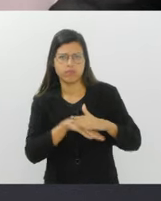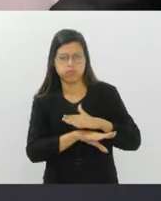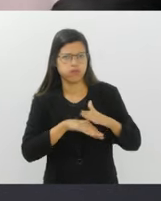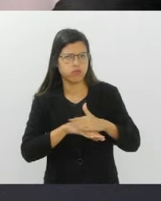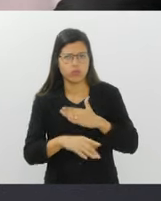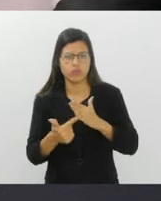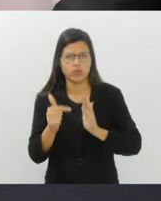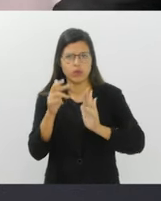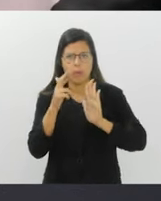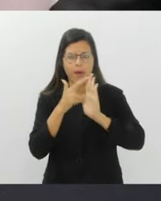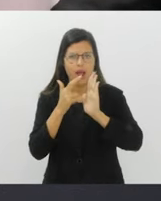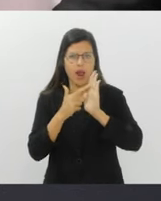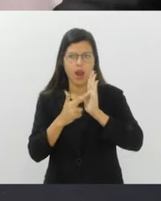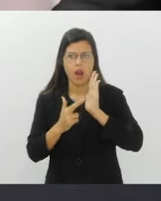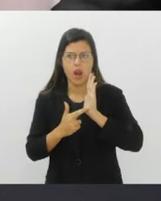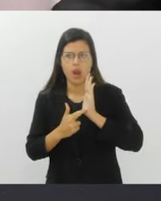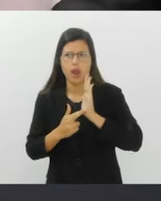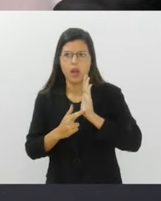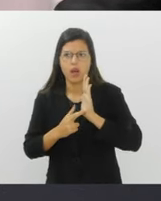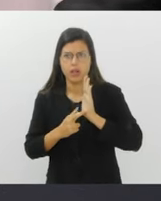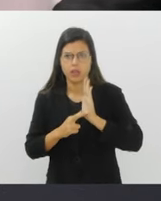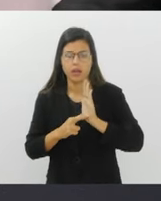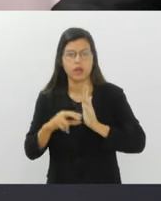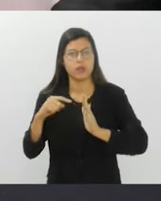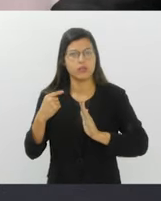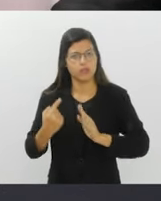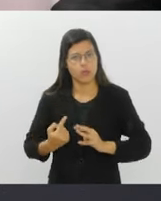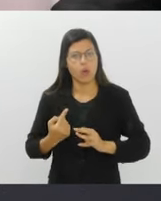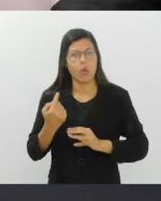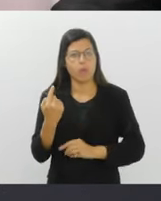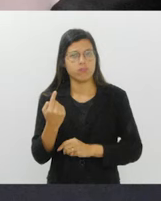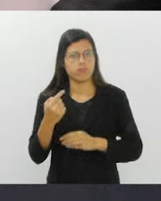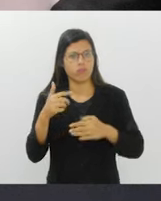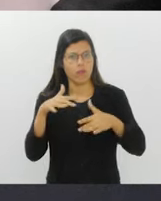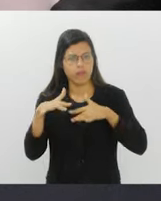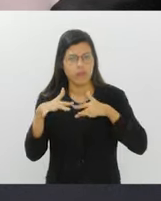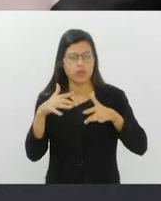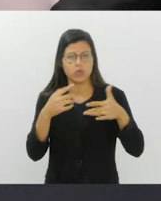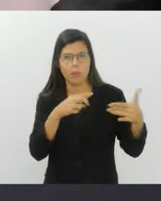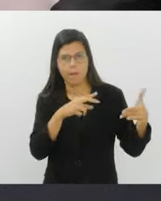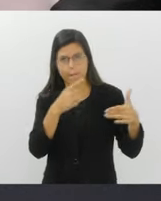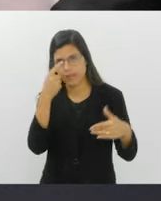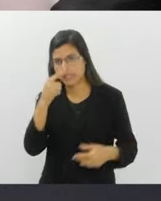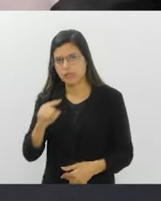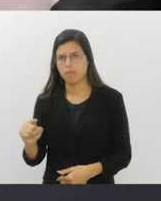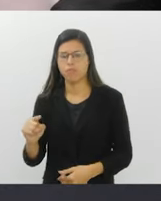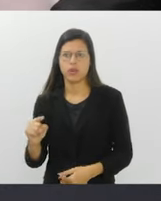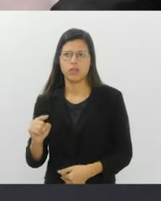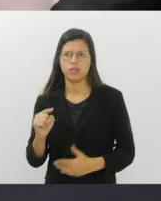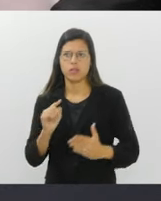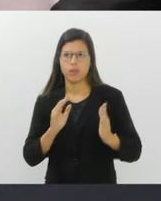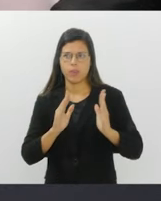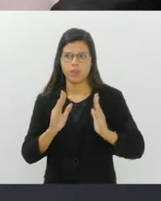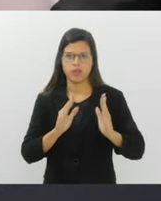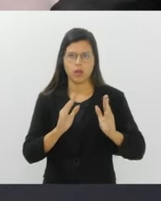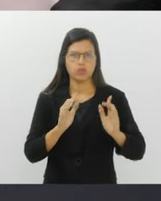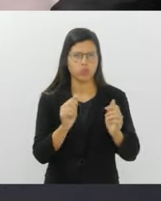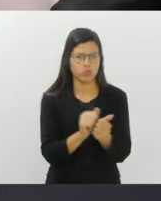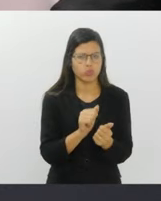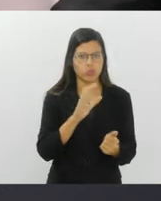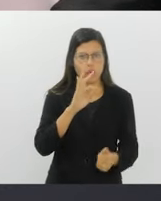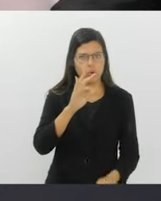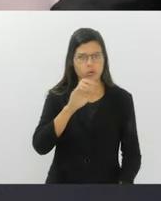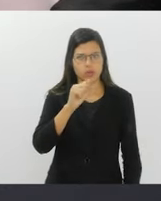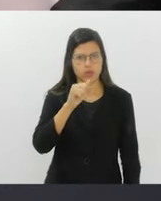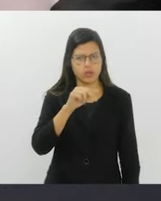nenhuma regra. Já partimos, assim, graças a um movimento de uma semana, tanto do meu mandato com o deputado Tandy lá representando a